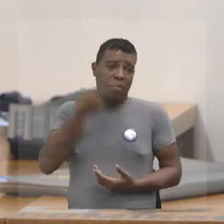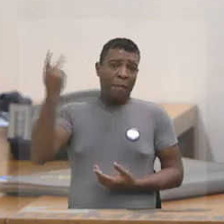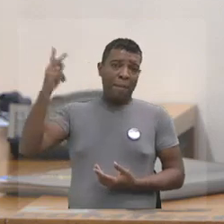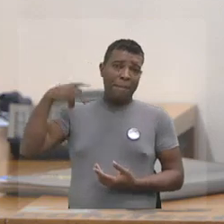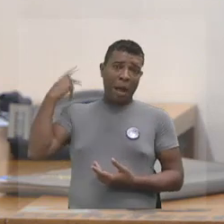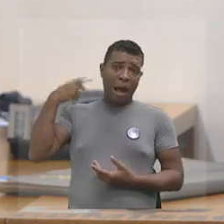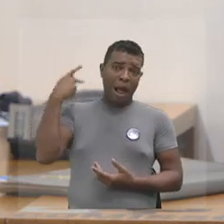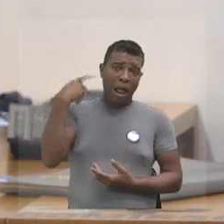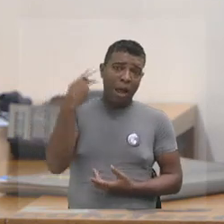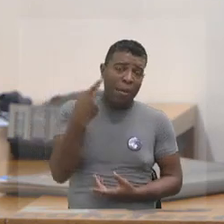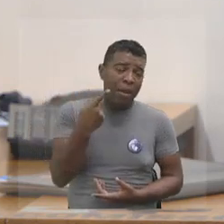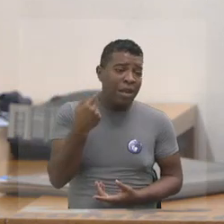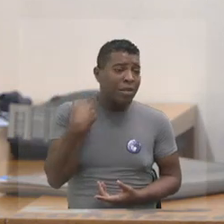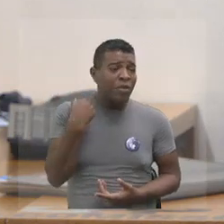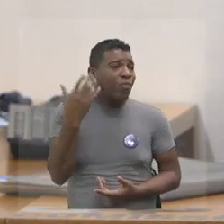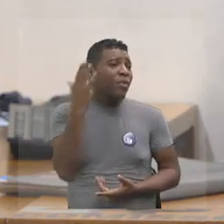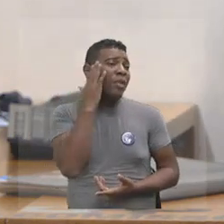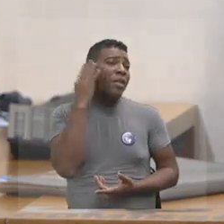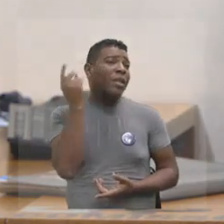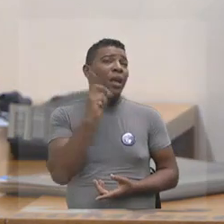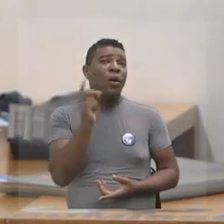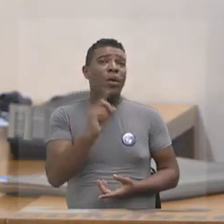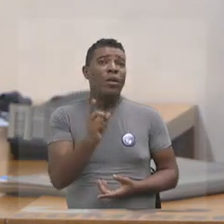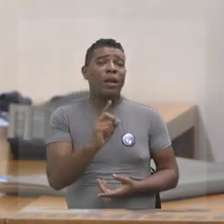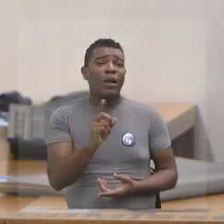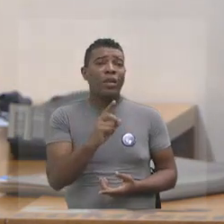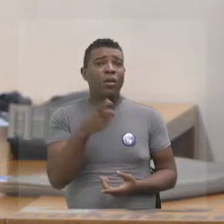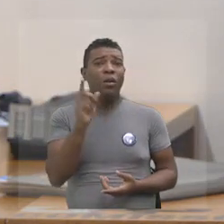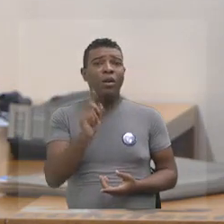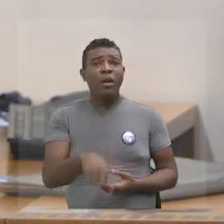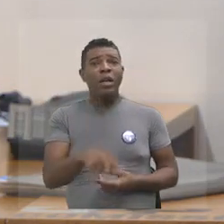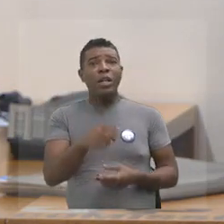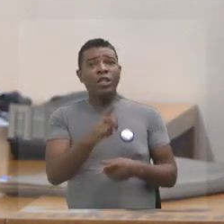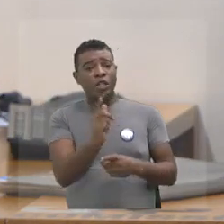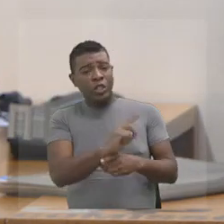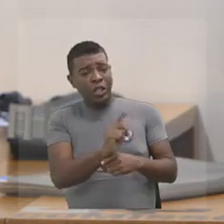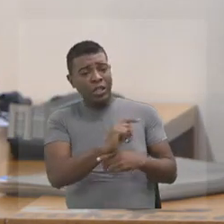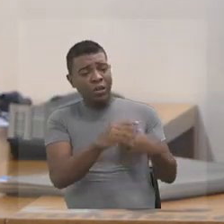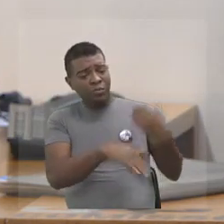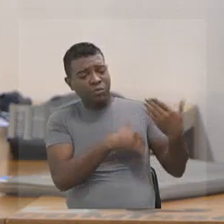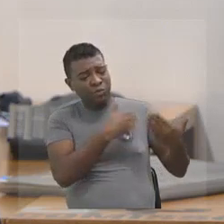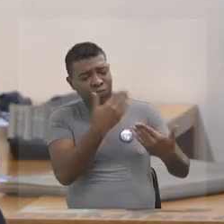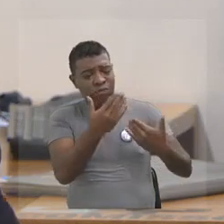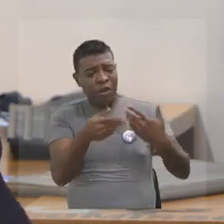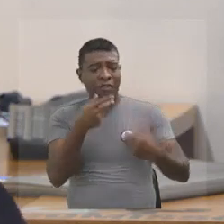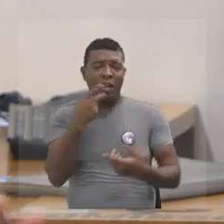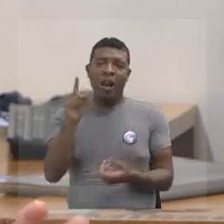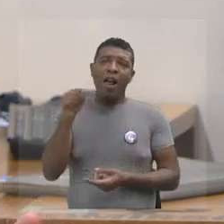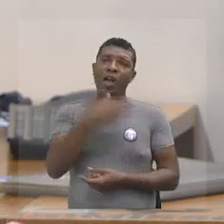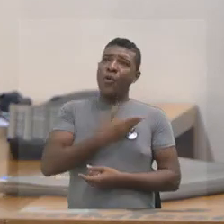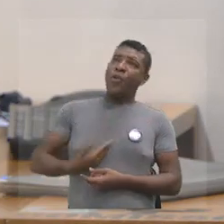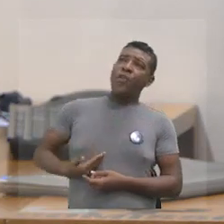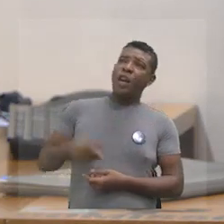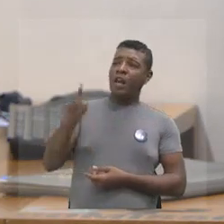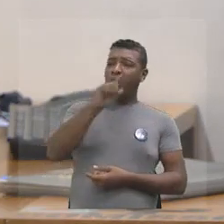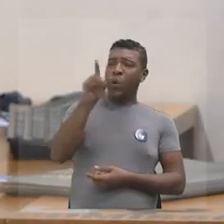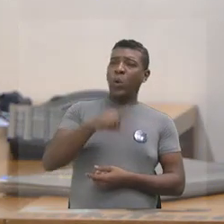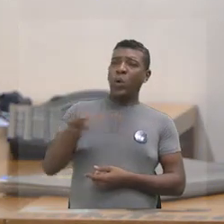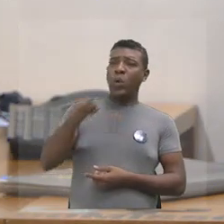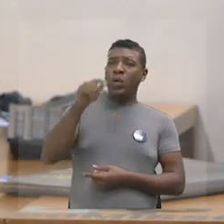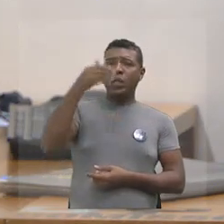gestão né de forma recorrentes dizerem aqui que o governador Zema tá